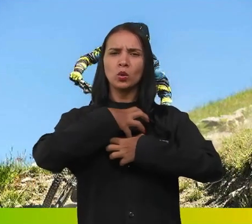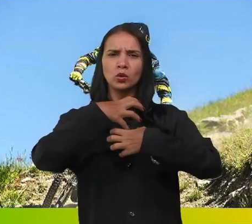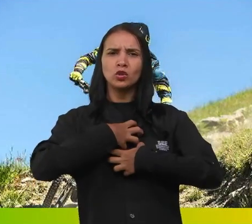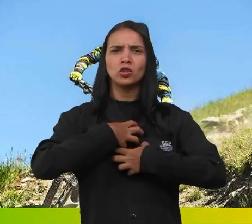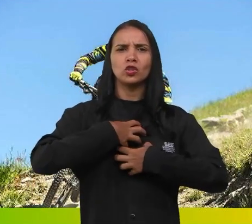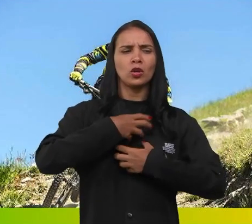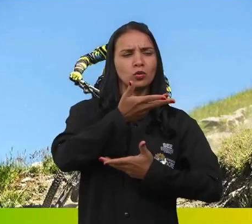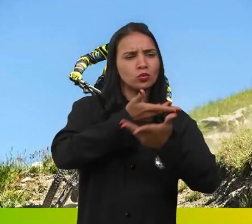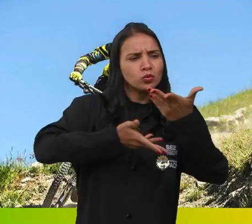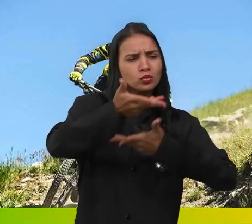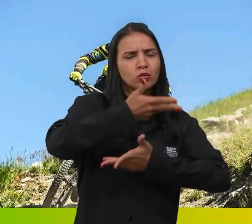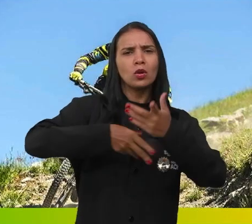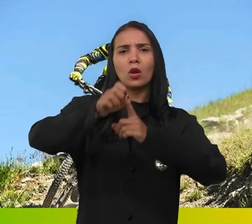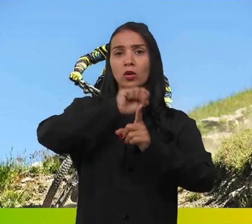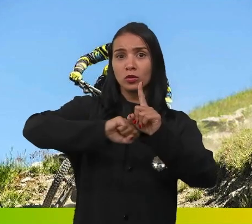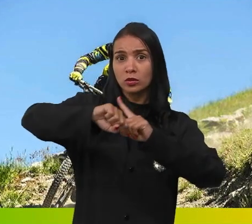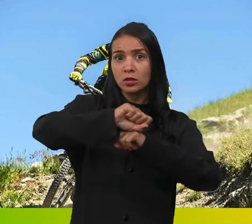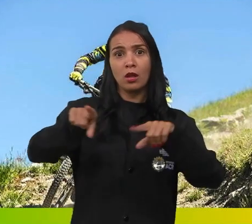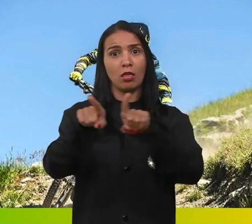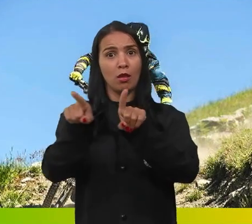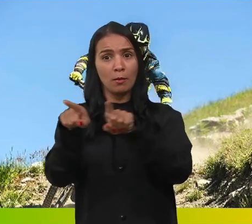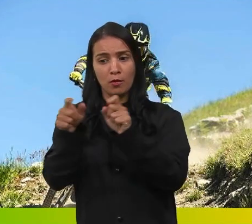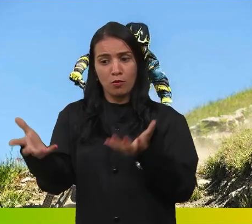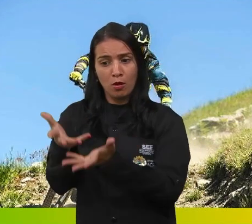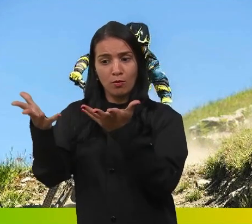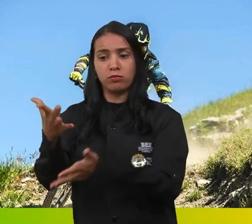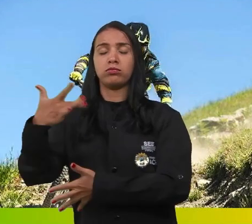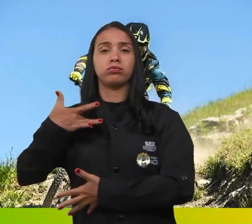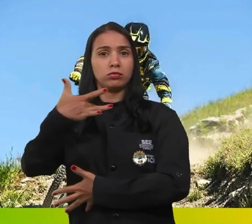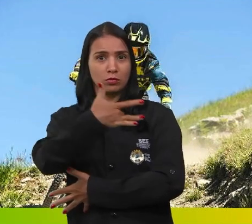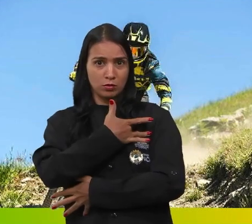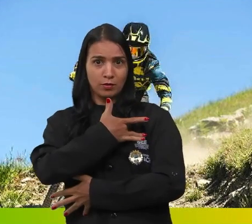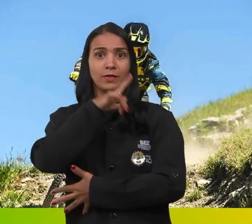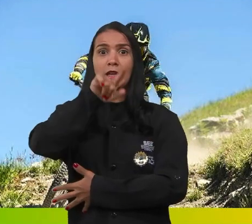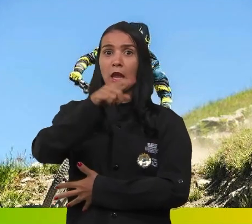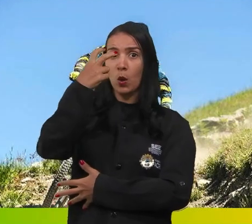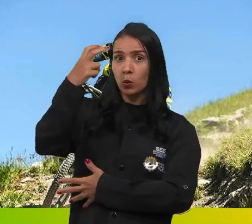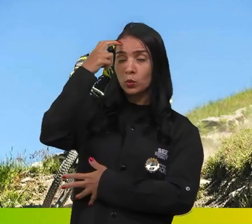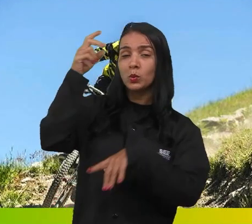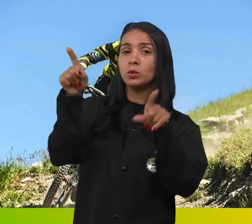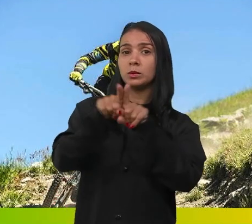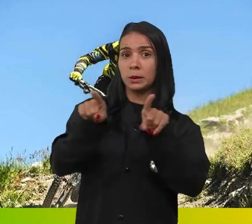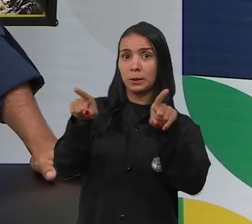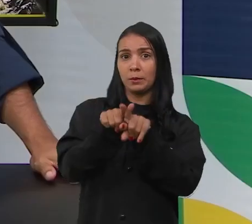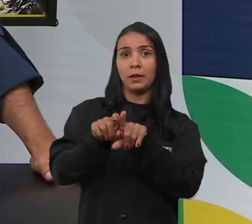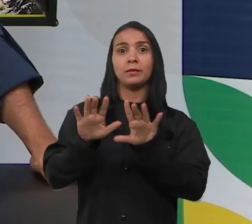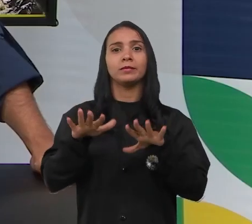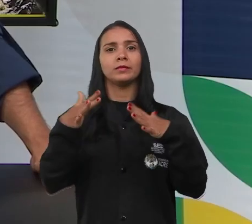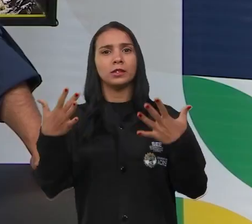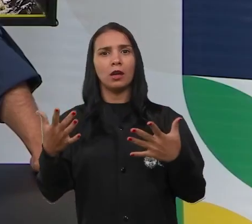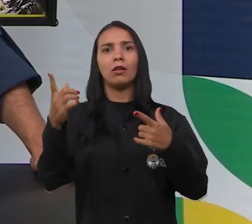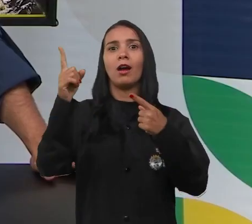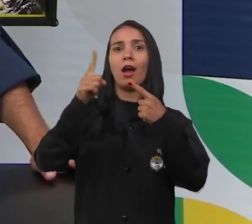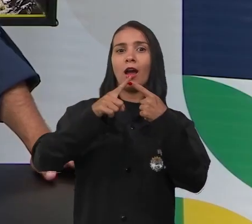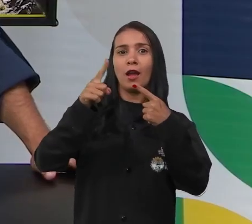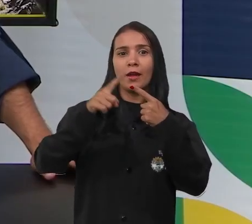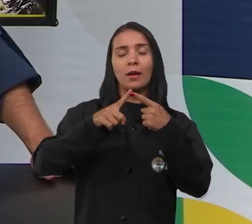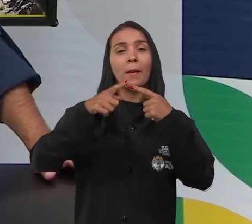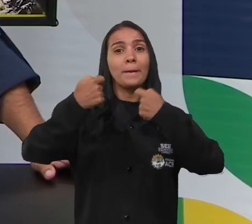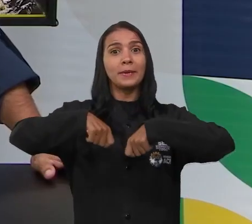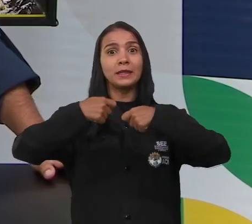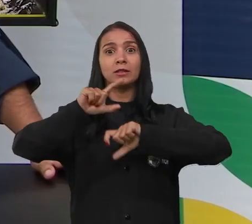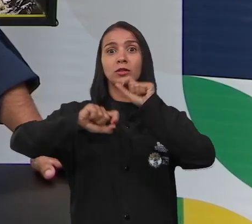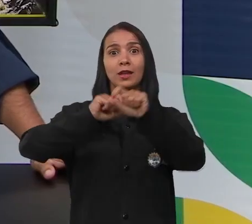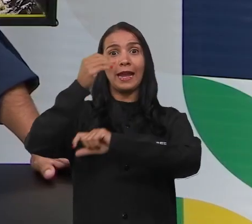social e promoção de saúde. Então, ó, cultura, social e saúde. Então, mais uma vez, é entender as